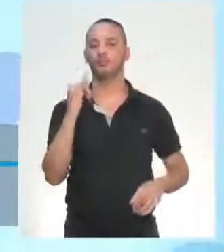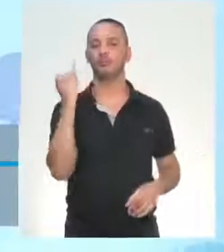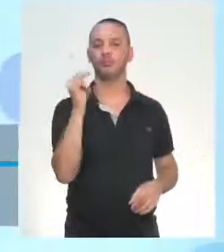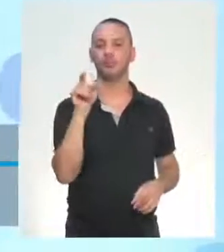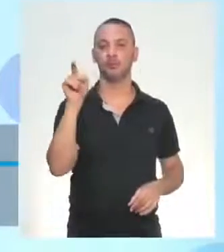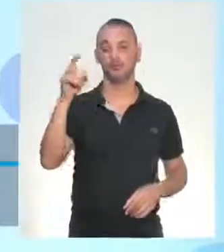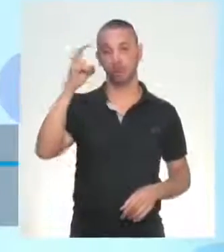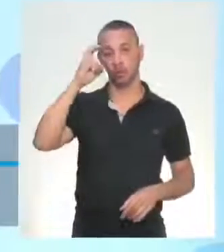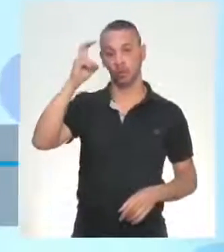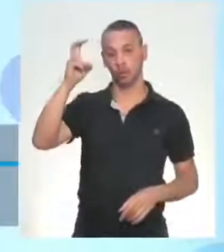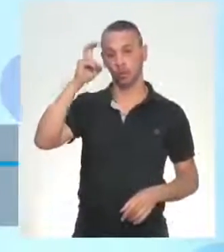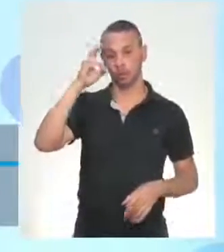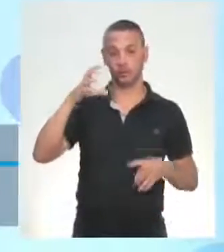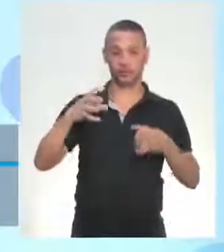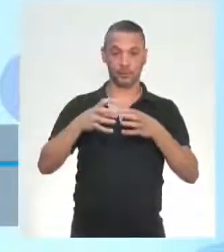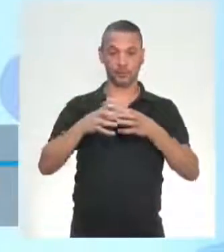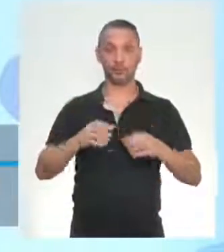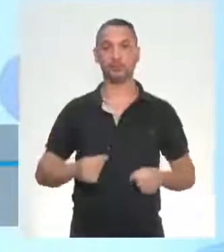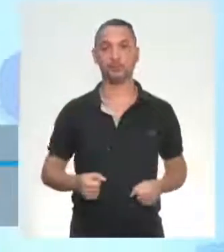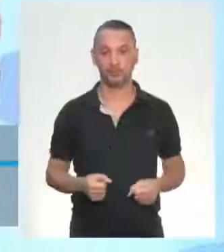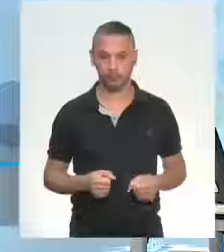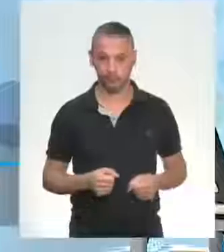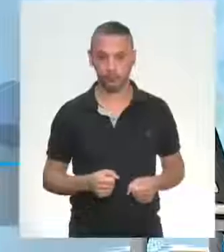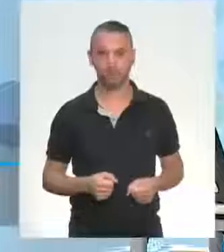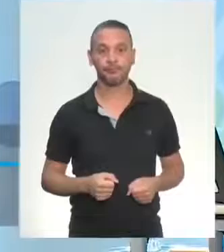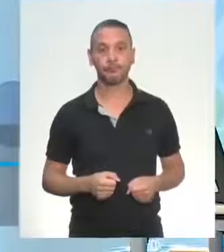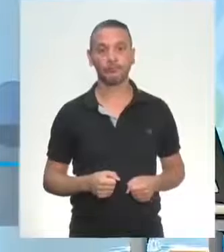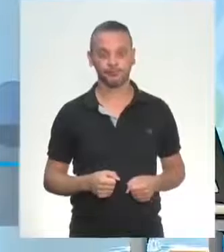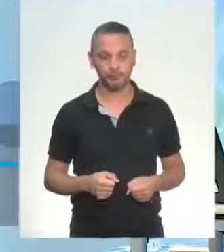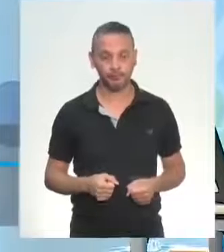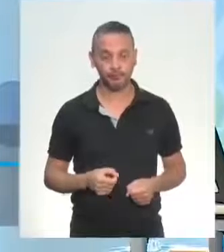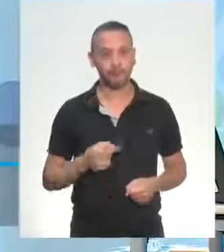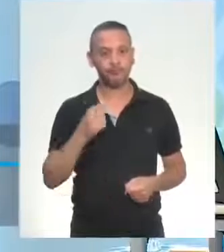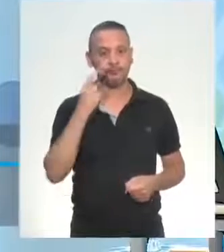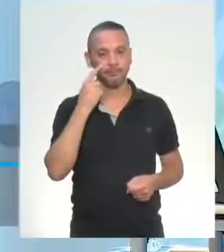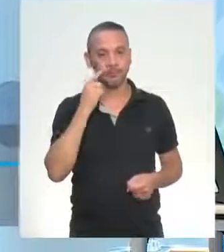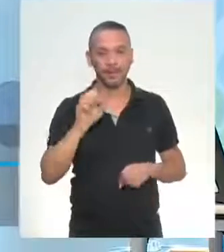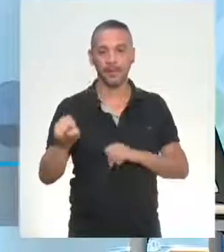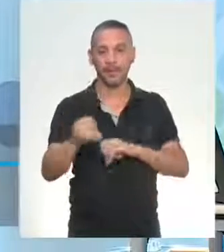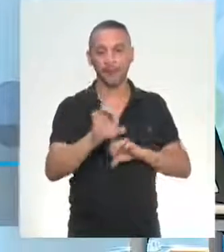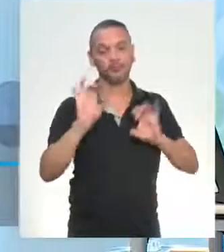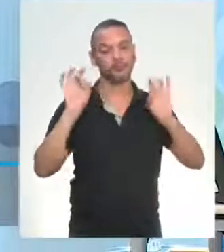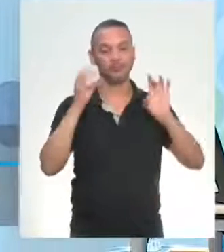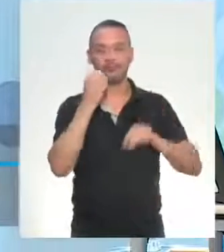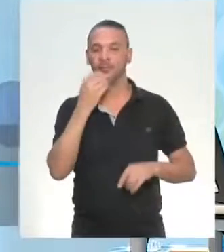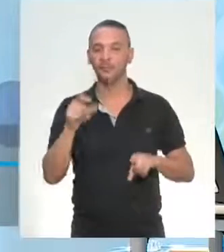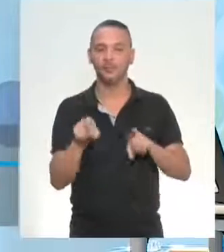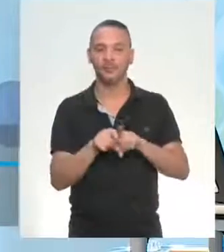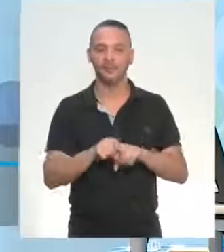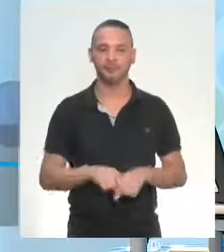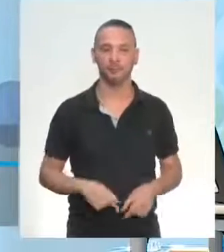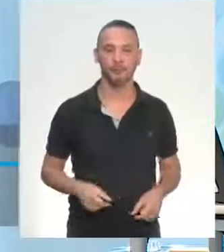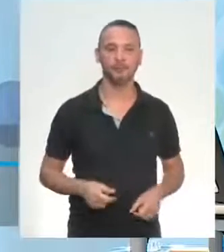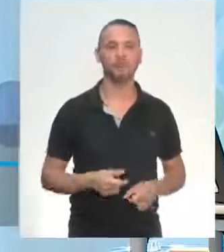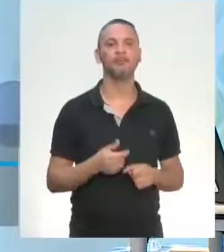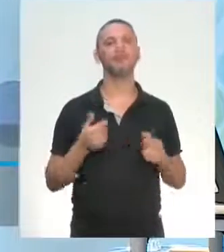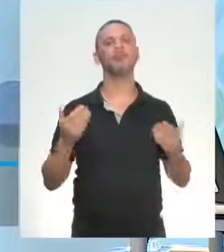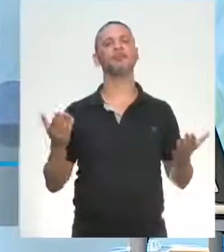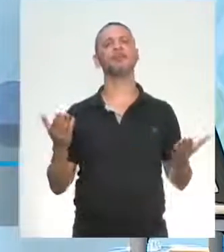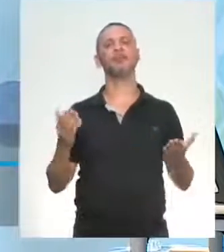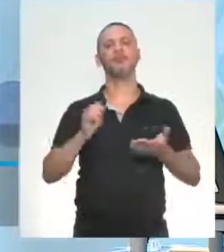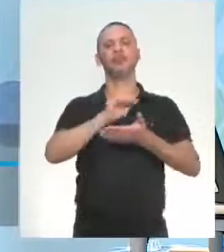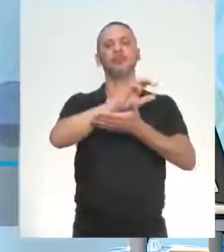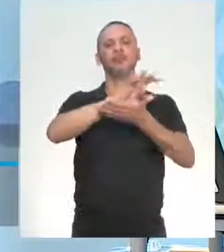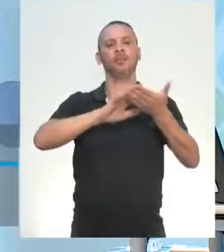e cultural desses povos. Legal, galerinha? Veja só que aula interessante para vocês. E aí nós temos